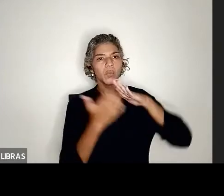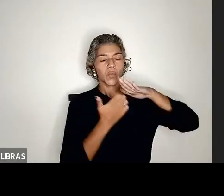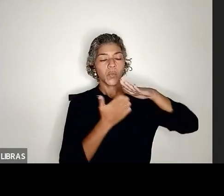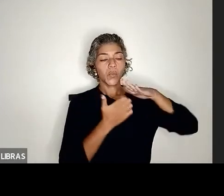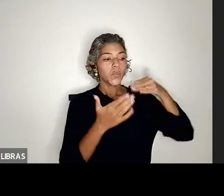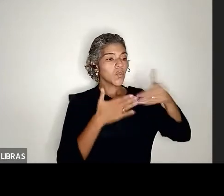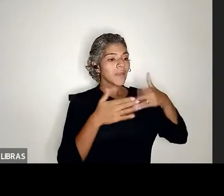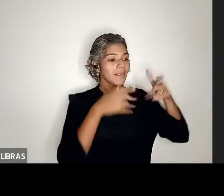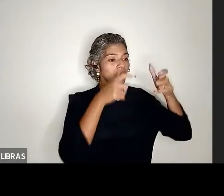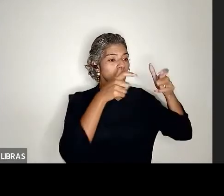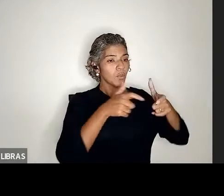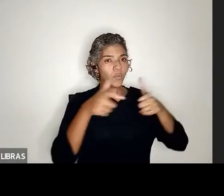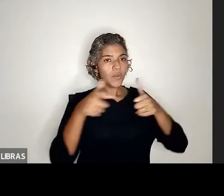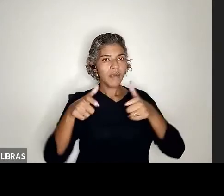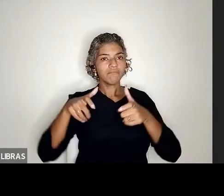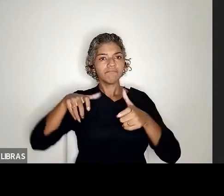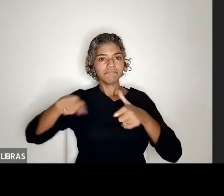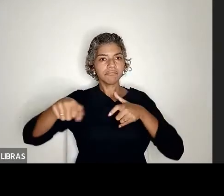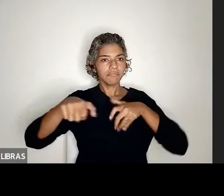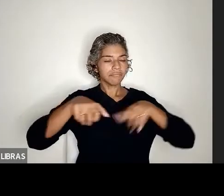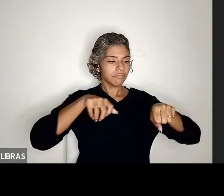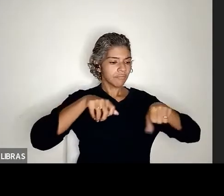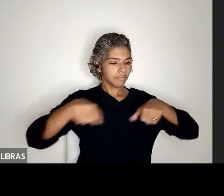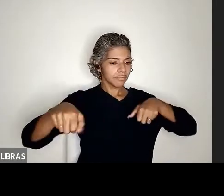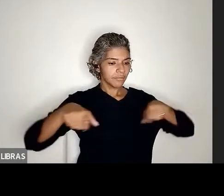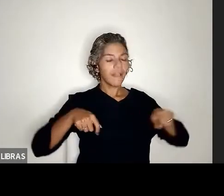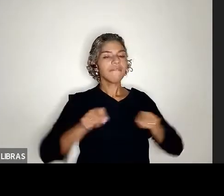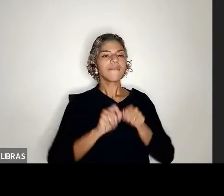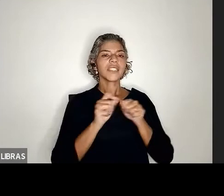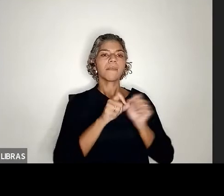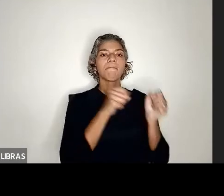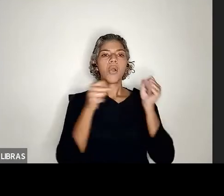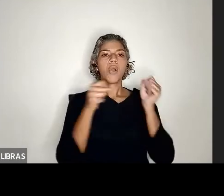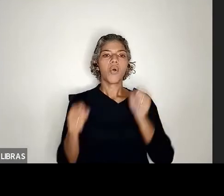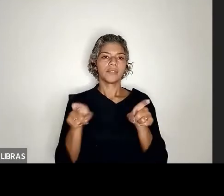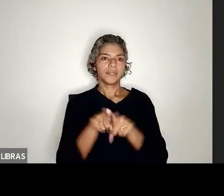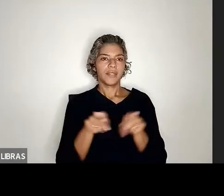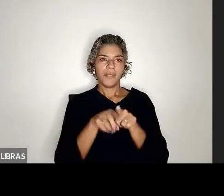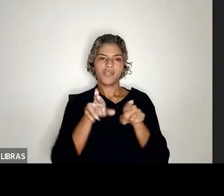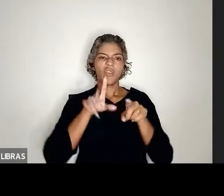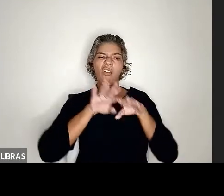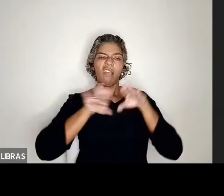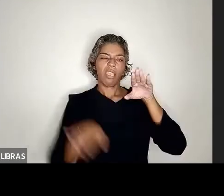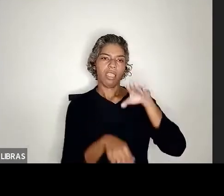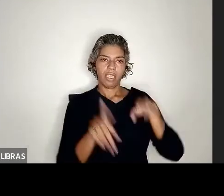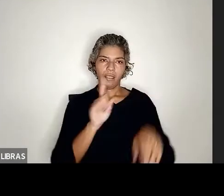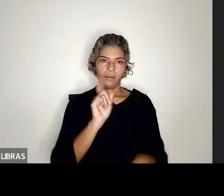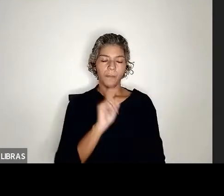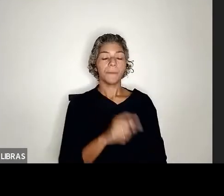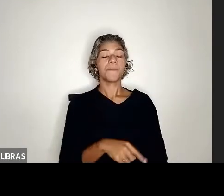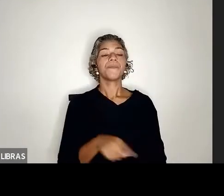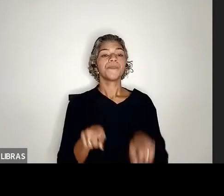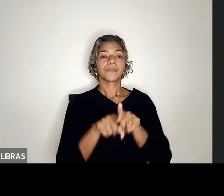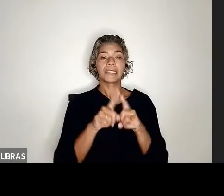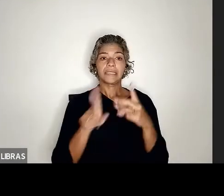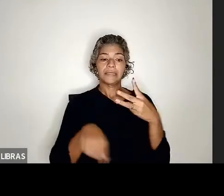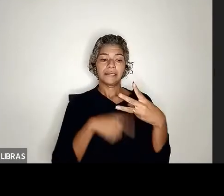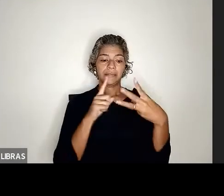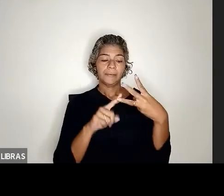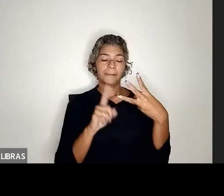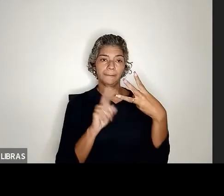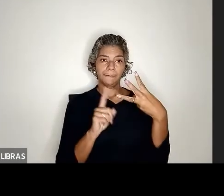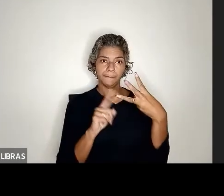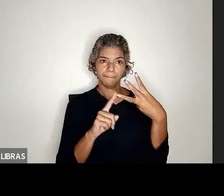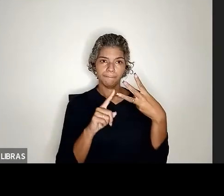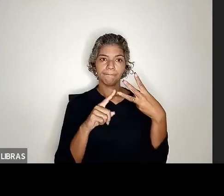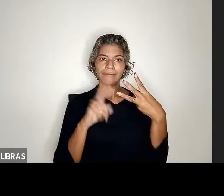posições de poder e não fiquem só nas posições subordinadas. O terceiro compromisso que a gente percebeu que é muito importante,